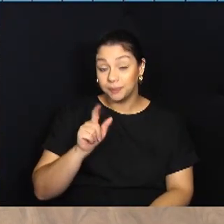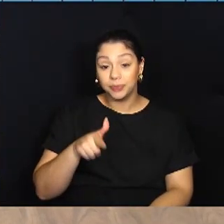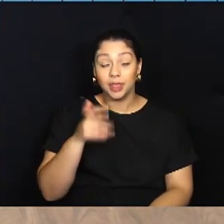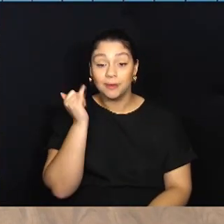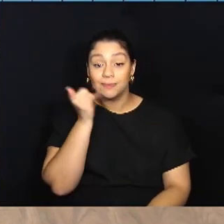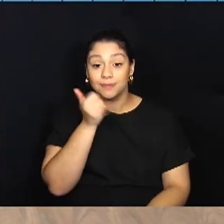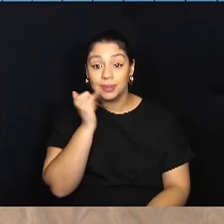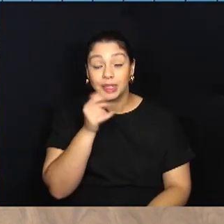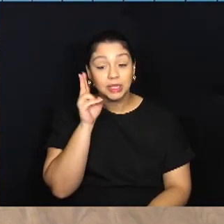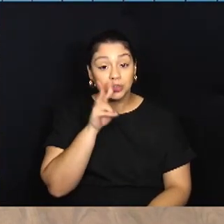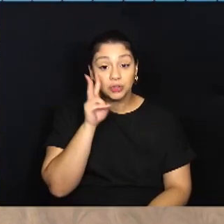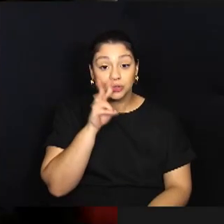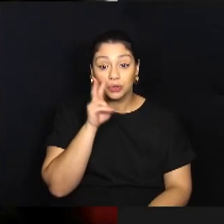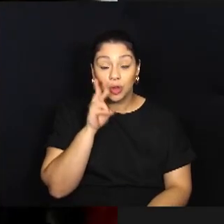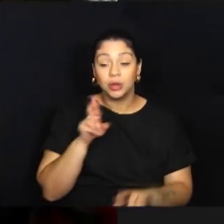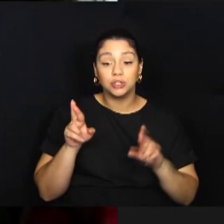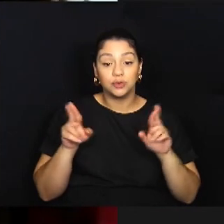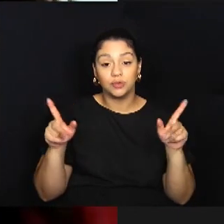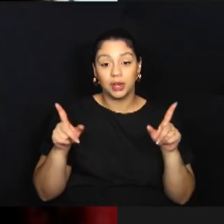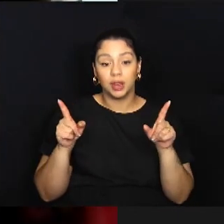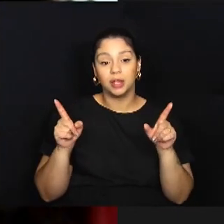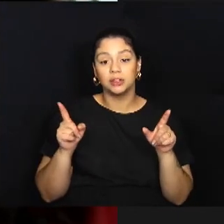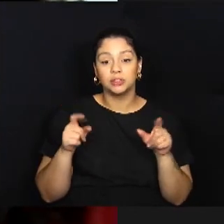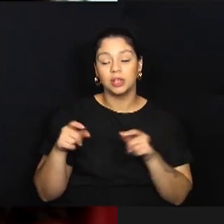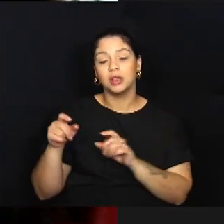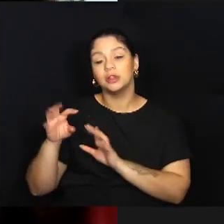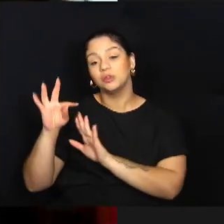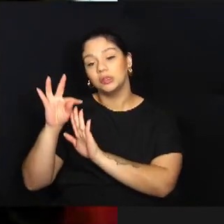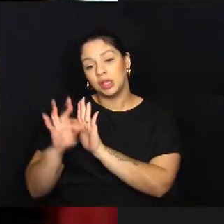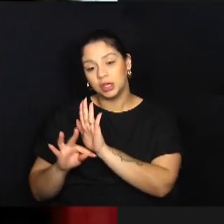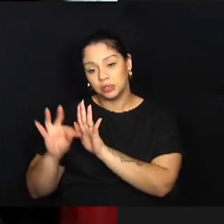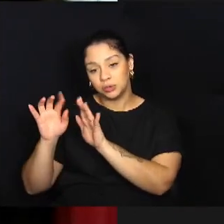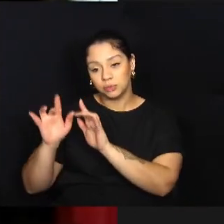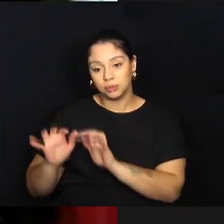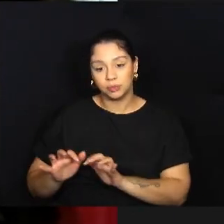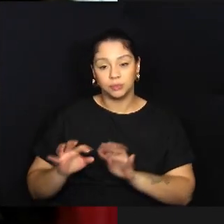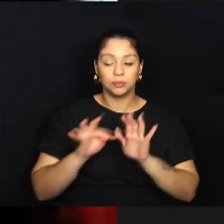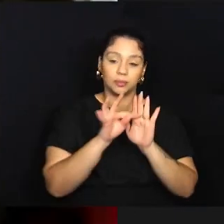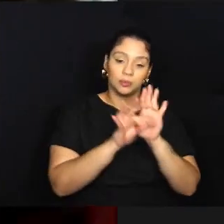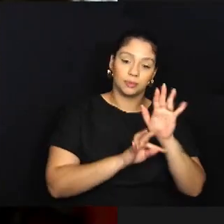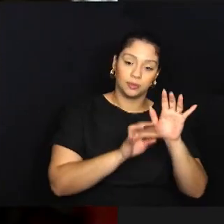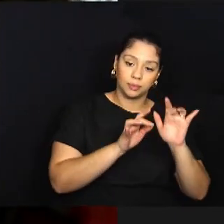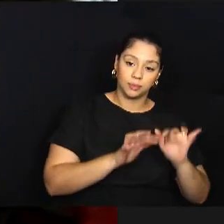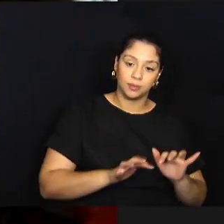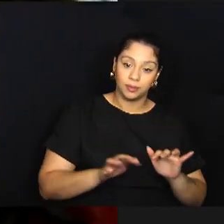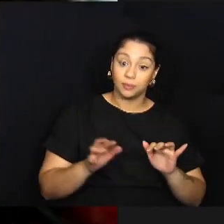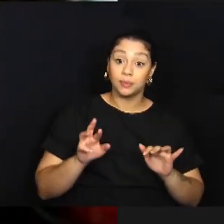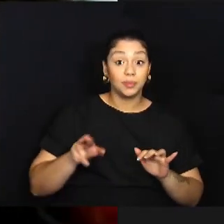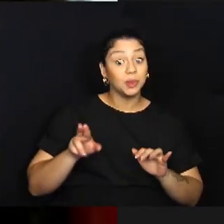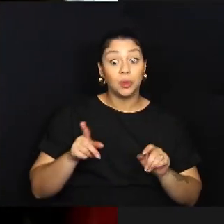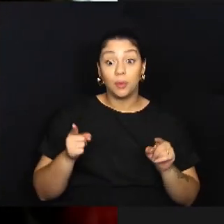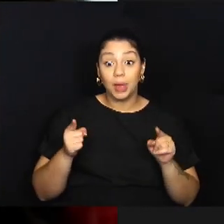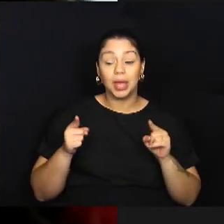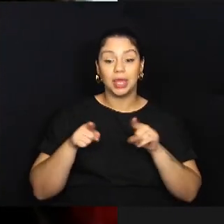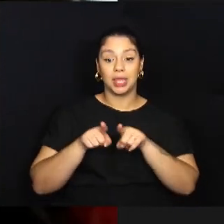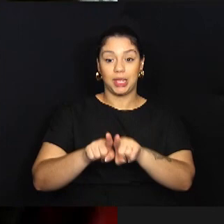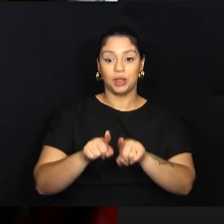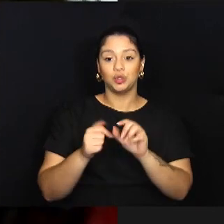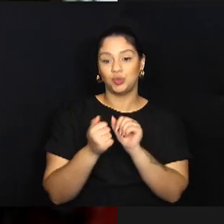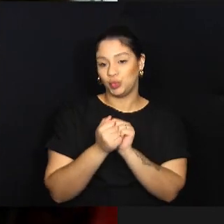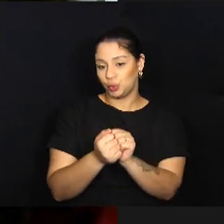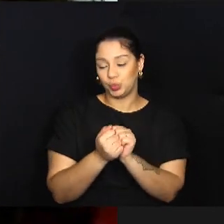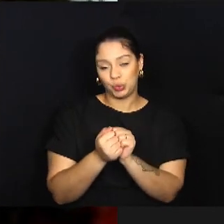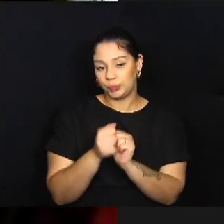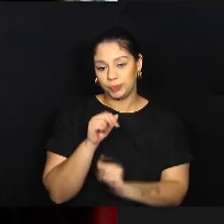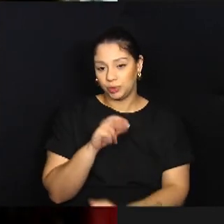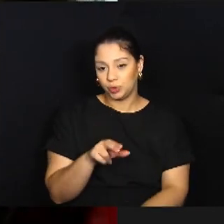são independentes uma da outra. Normalmente eu escrevo uma, ele escreve outra. A gente não costuma escrever junto, texto em comum.